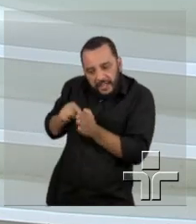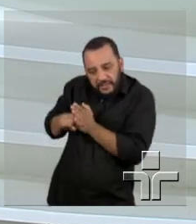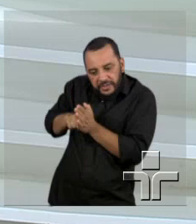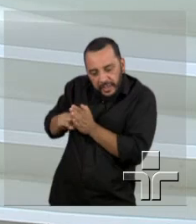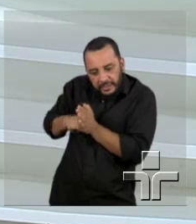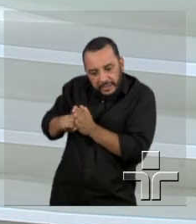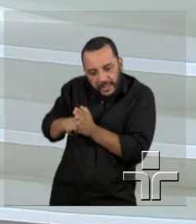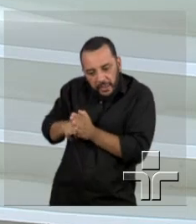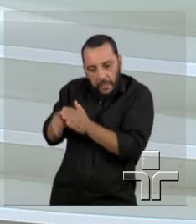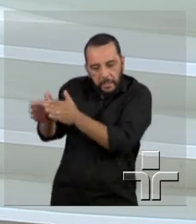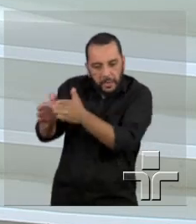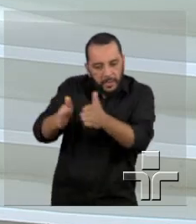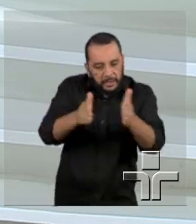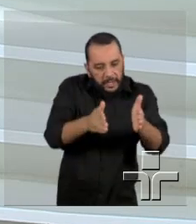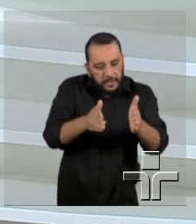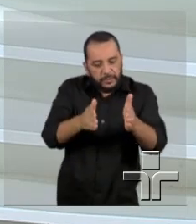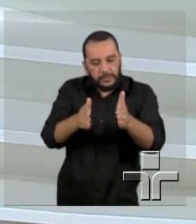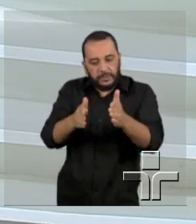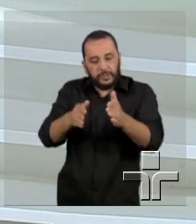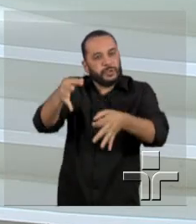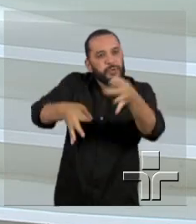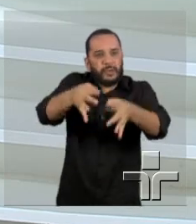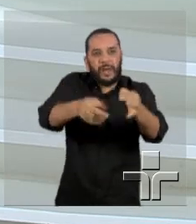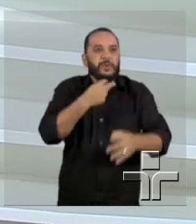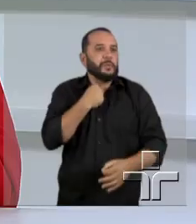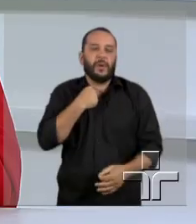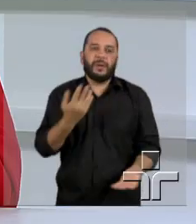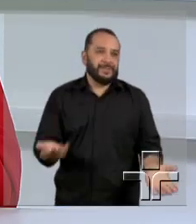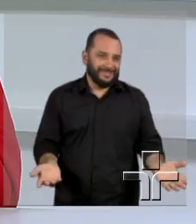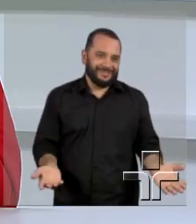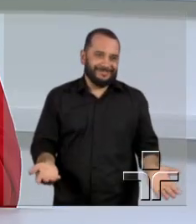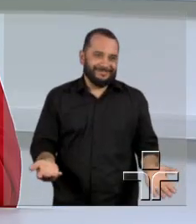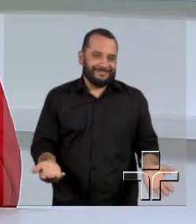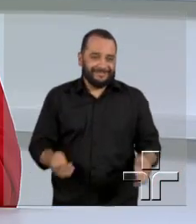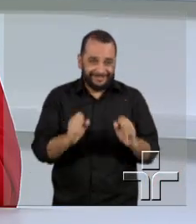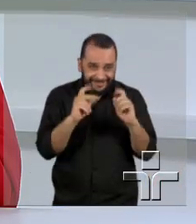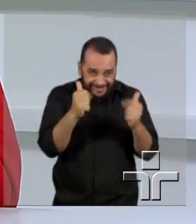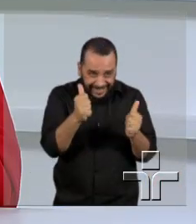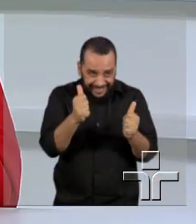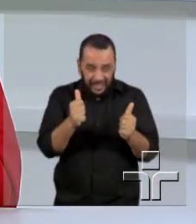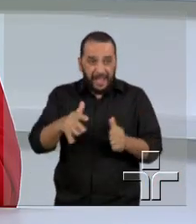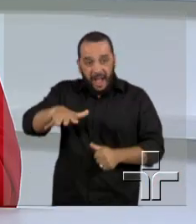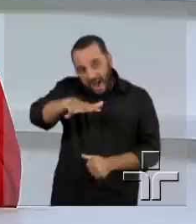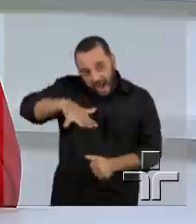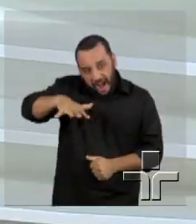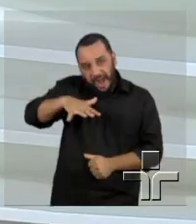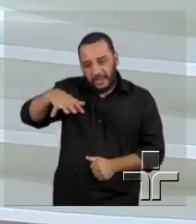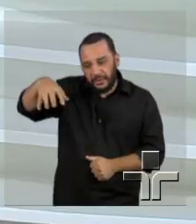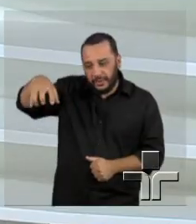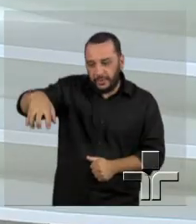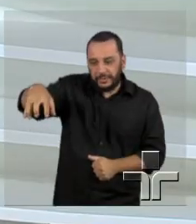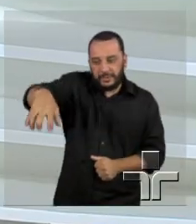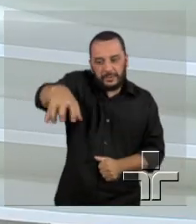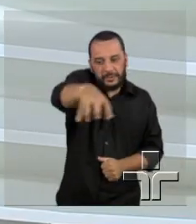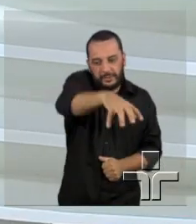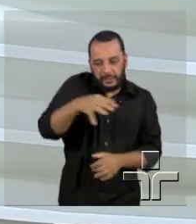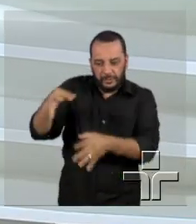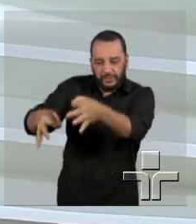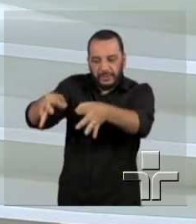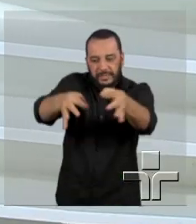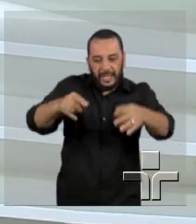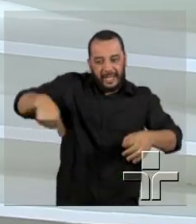nascente e corrente. Entendeu? O Judiciário não investiga. Pode